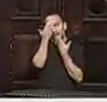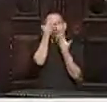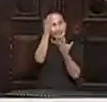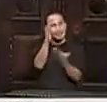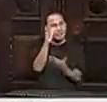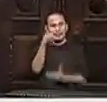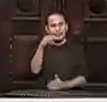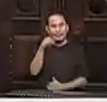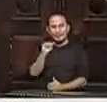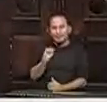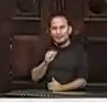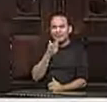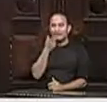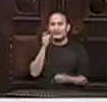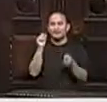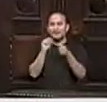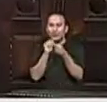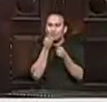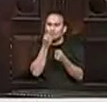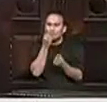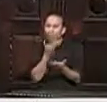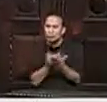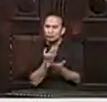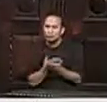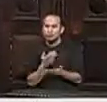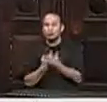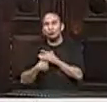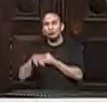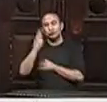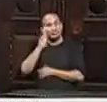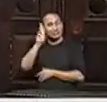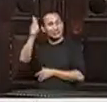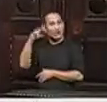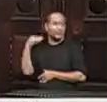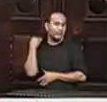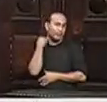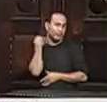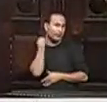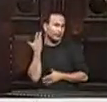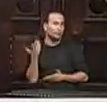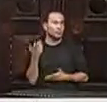Camila Calegari, que fez um bom estudo na nossa liderança de bancada sobre o